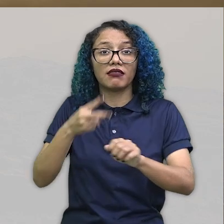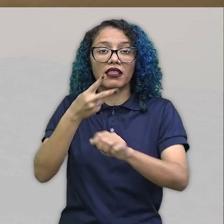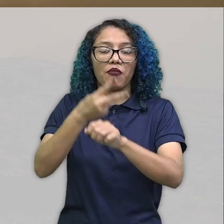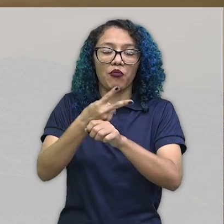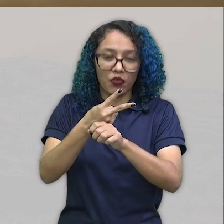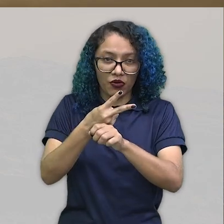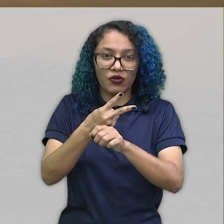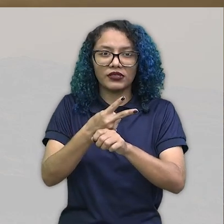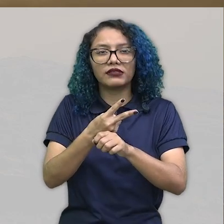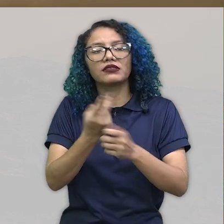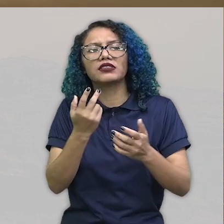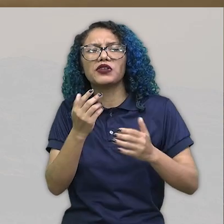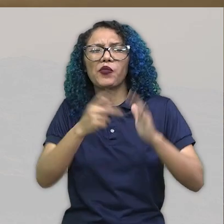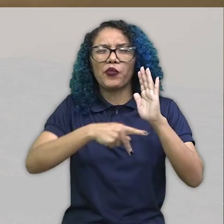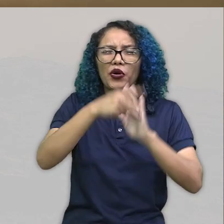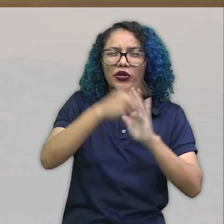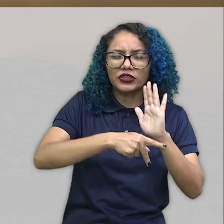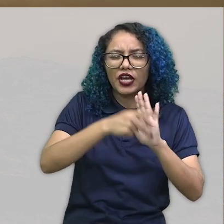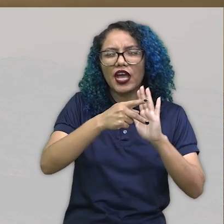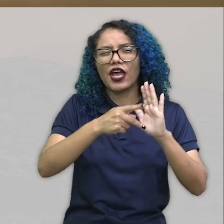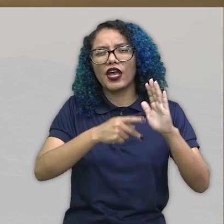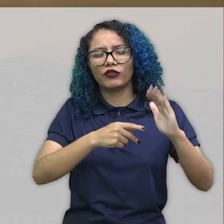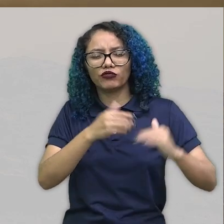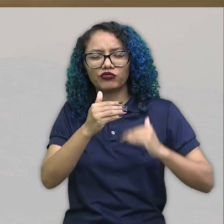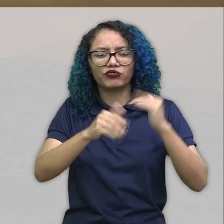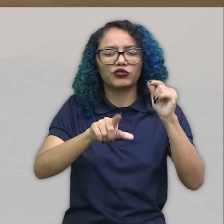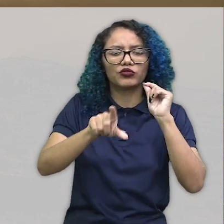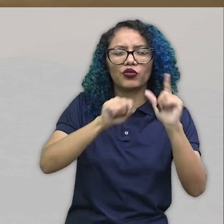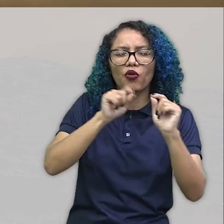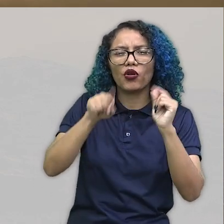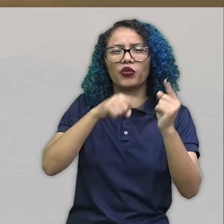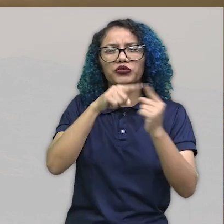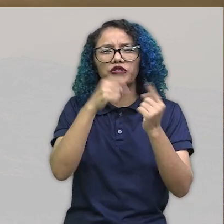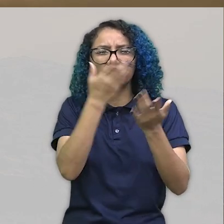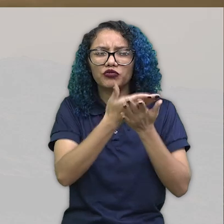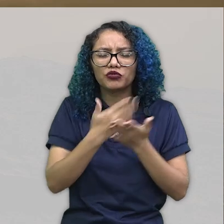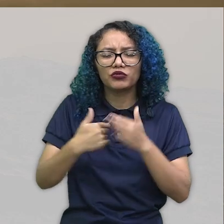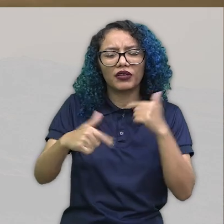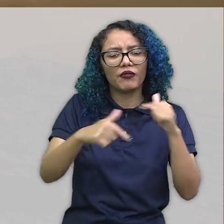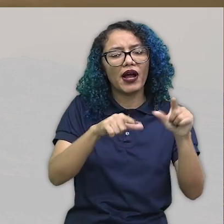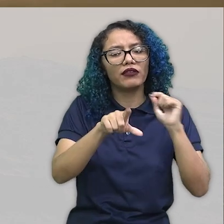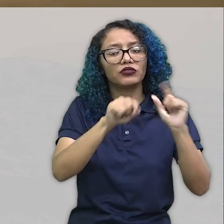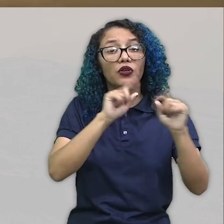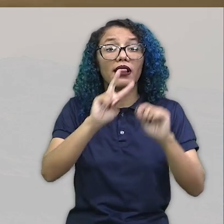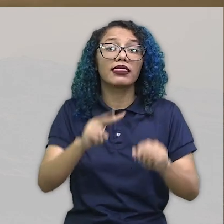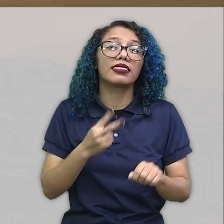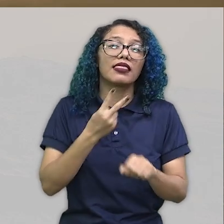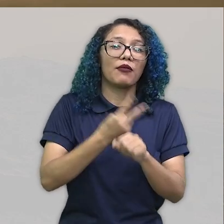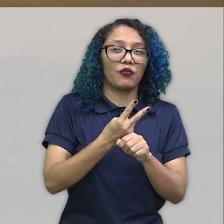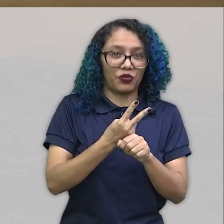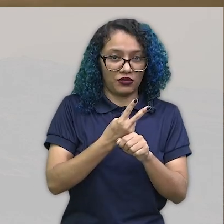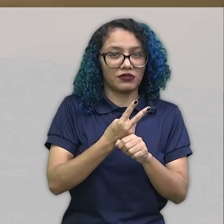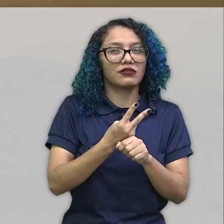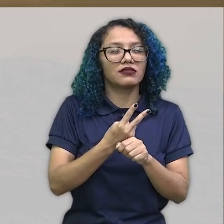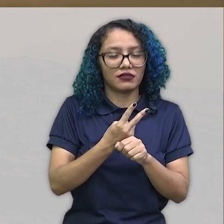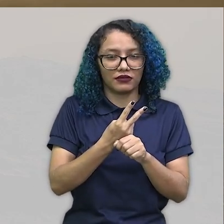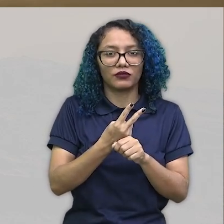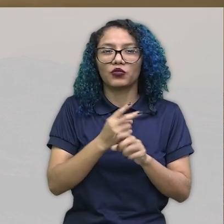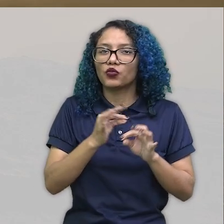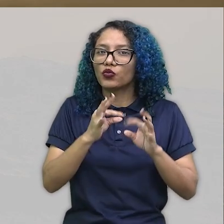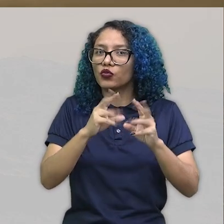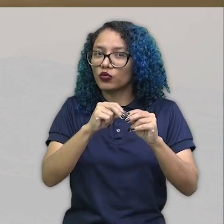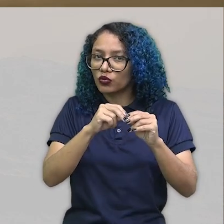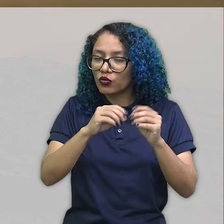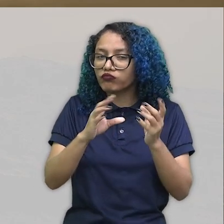existir. Tá? Os sonhos, os projetos, né? Os meus estudos, o meu trabalho, tudo isso é para a construção desse projeto